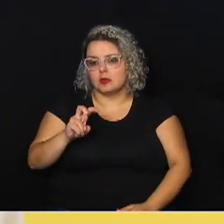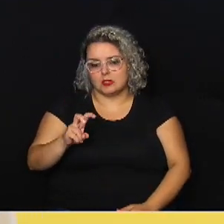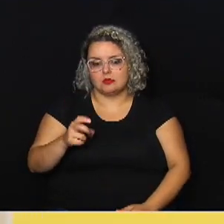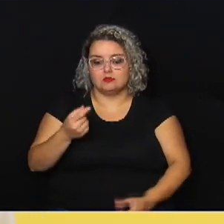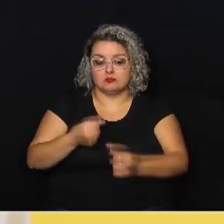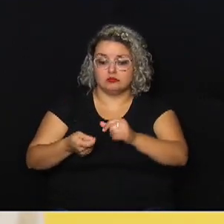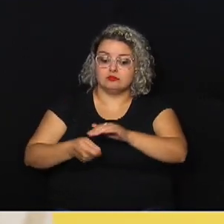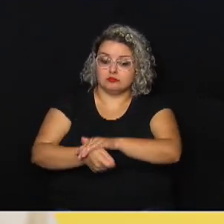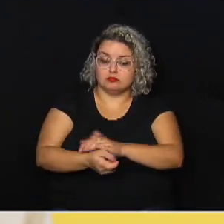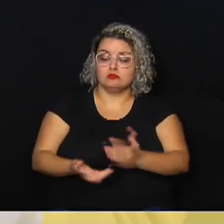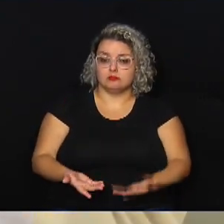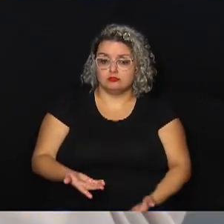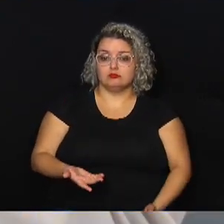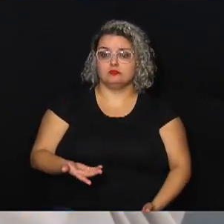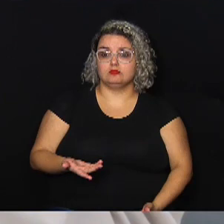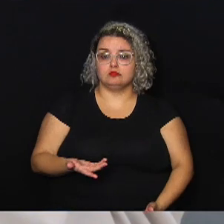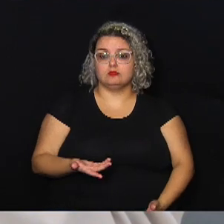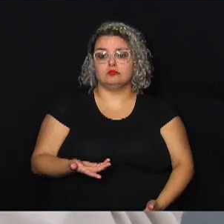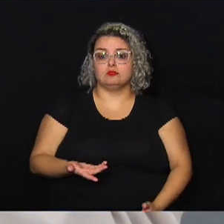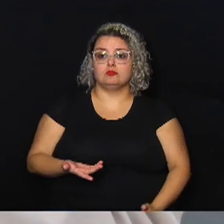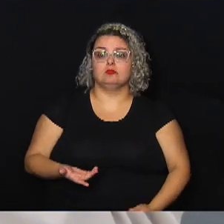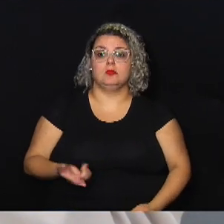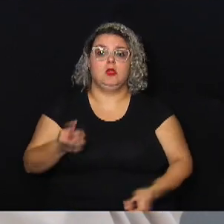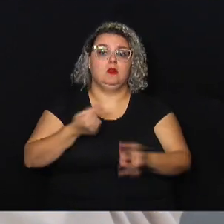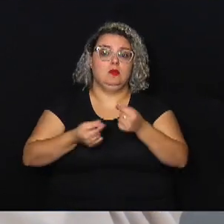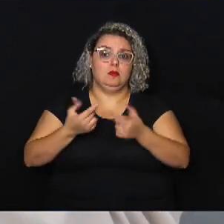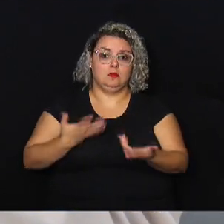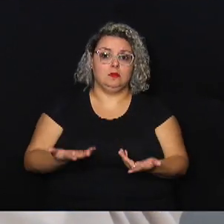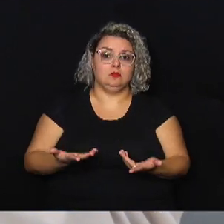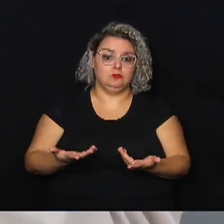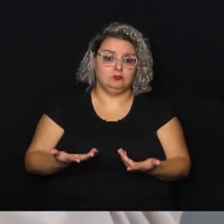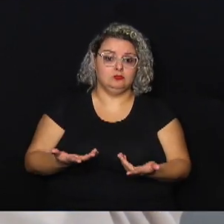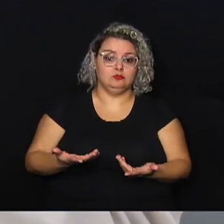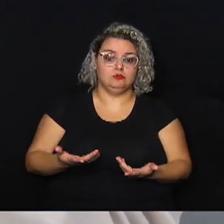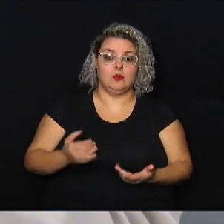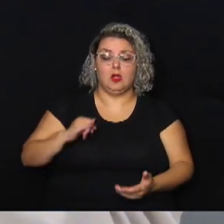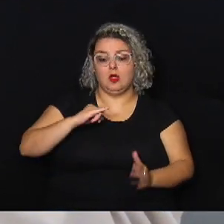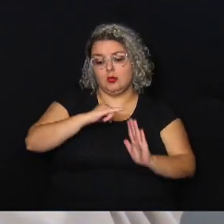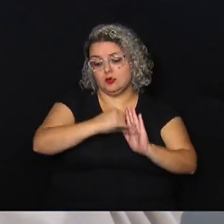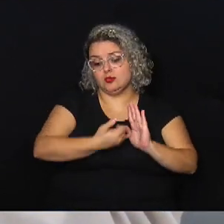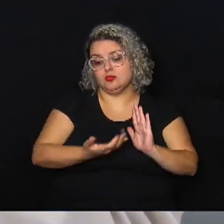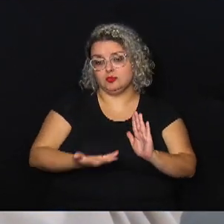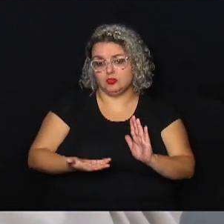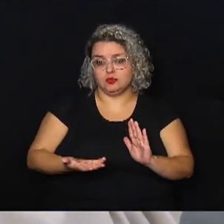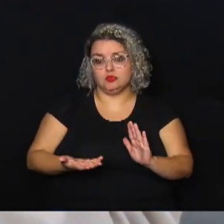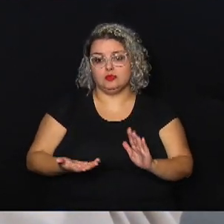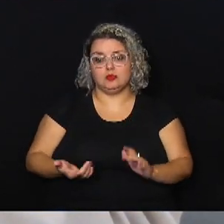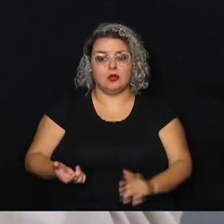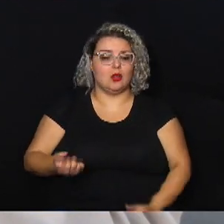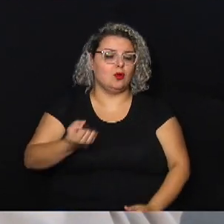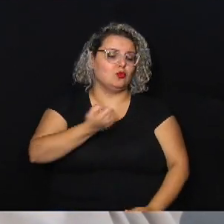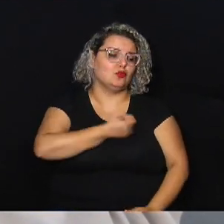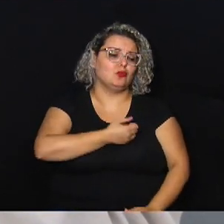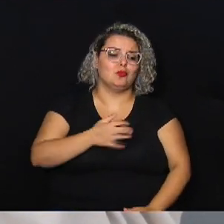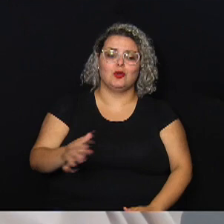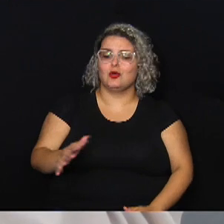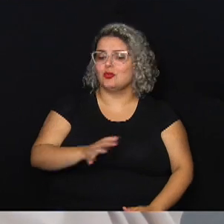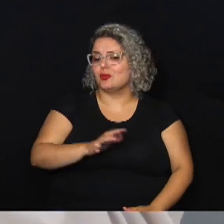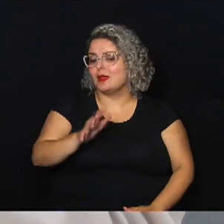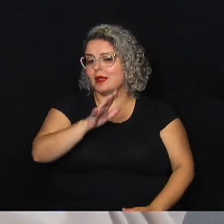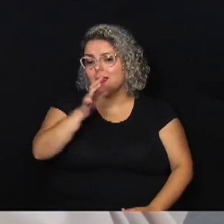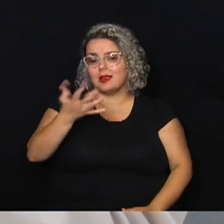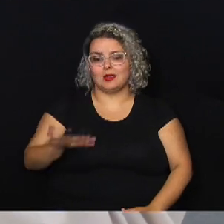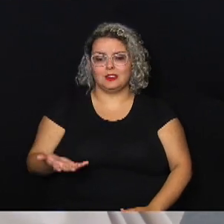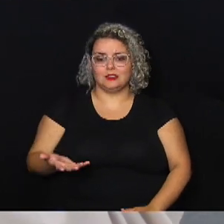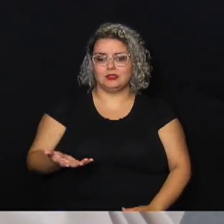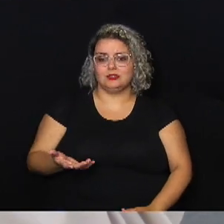aí eu pego, ensino calculadora financeira, você põe os juros no Brasil é o maior do mundo. Então, no